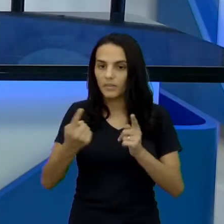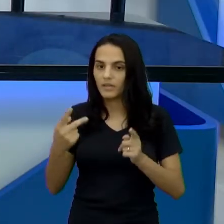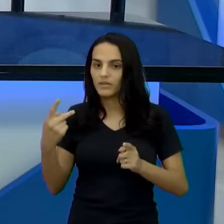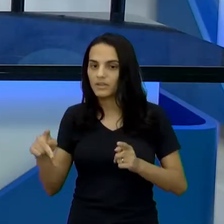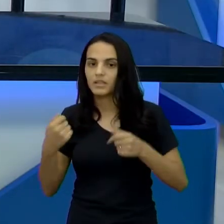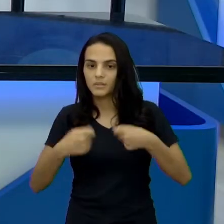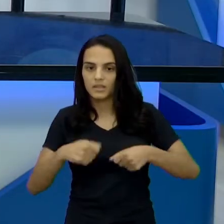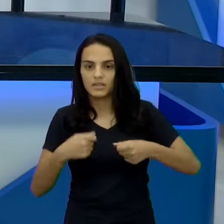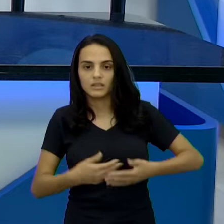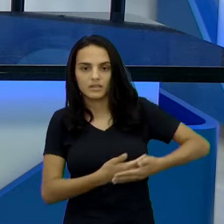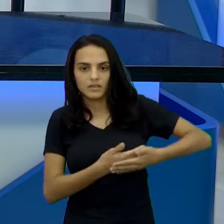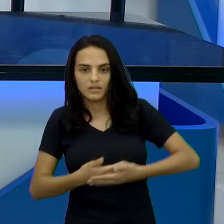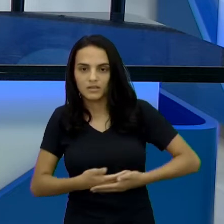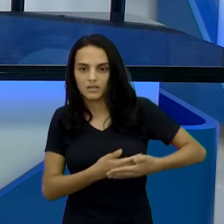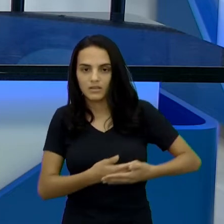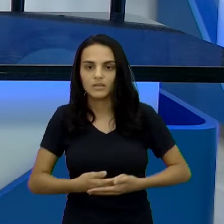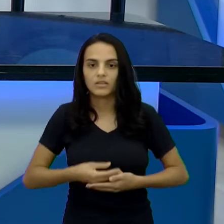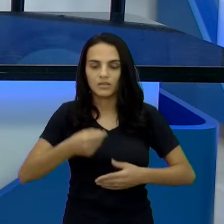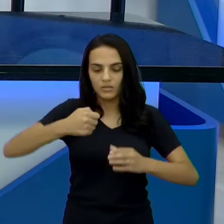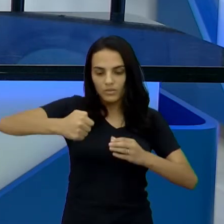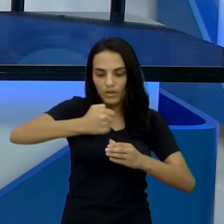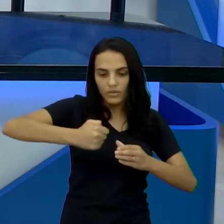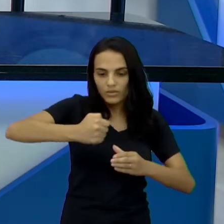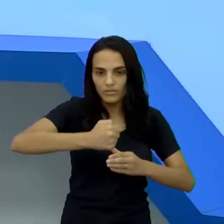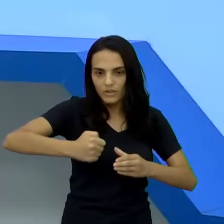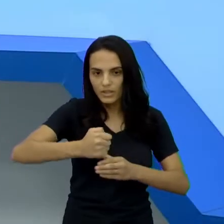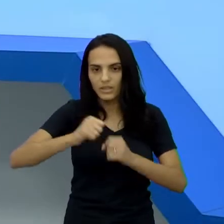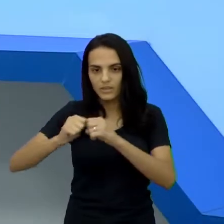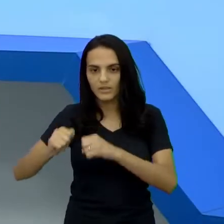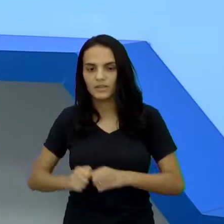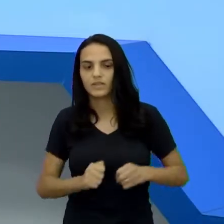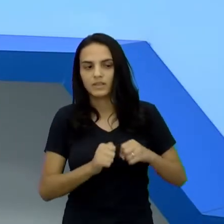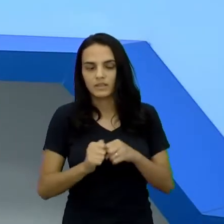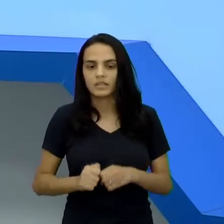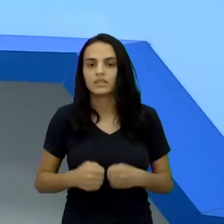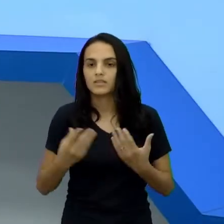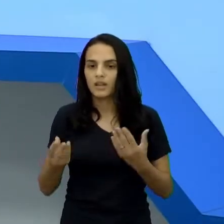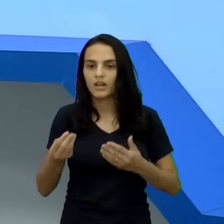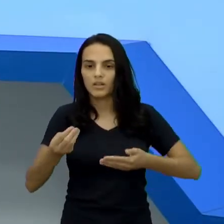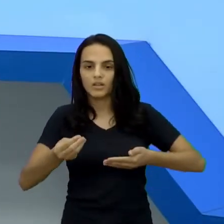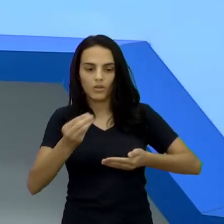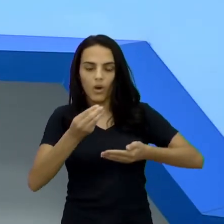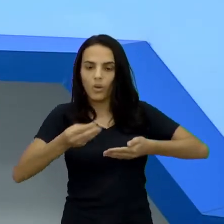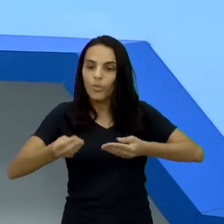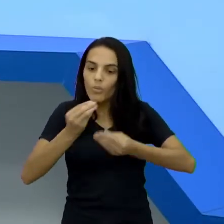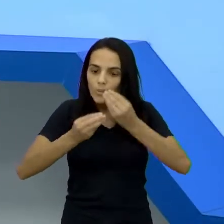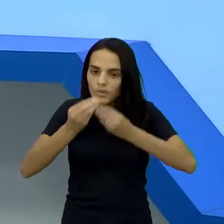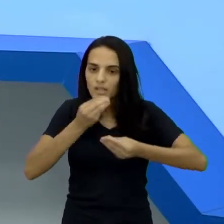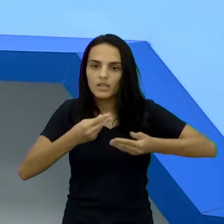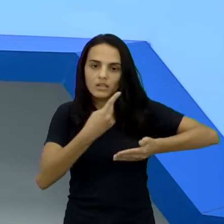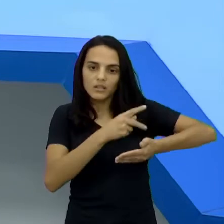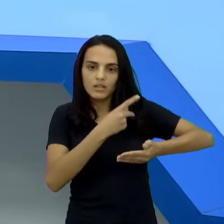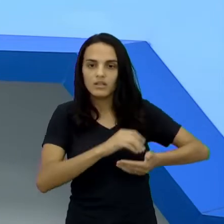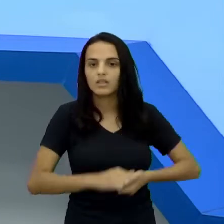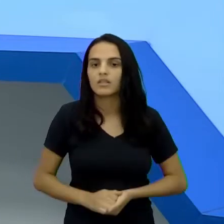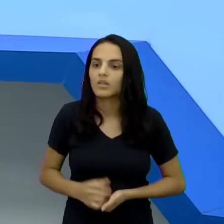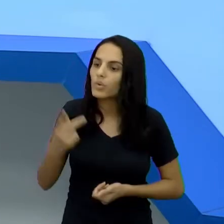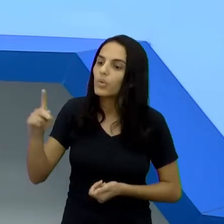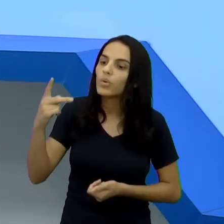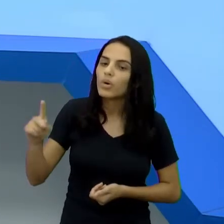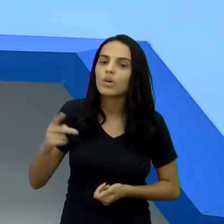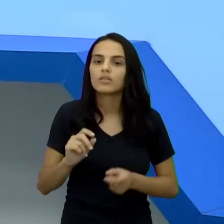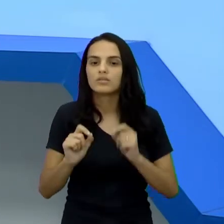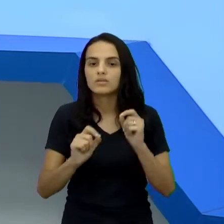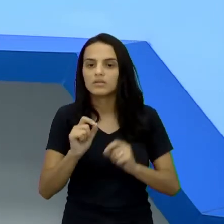boneca chorando e o seu almoço você não vai fazer? E você não vai dar comida para sua boneca? E o seu bichinho virtual que tá morrendo?